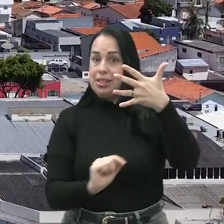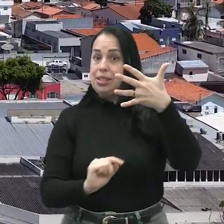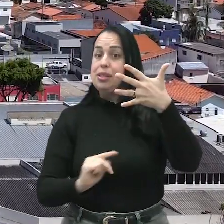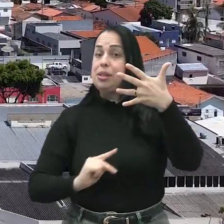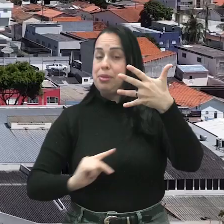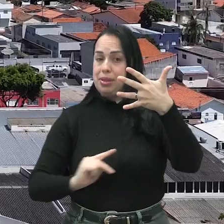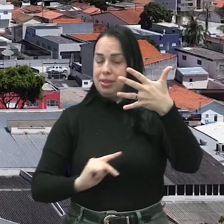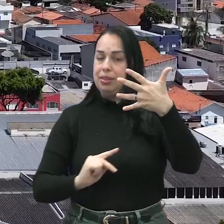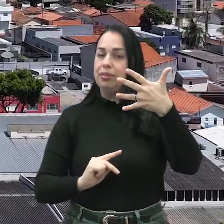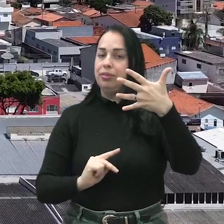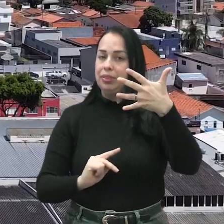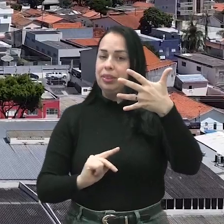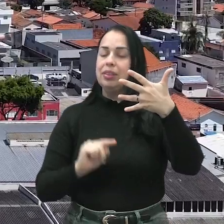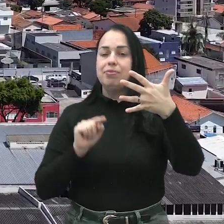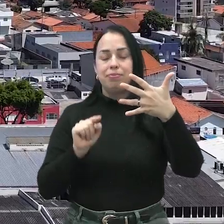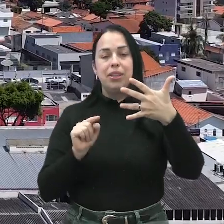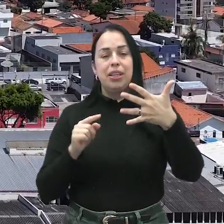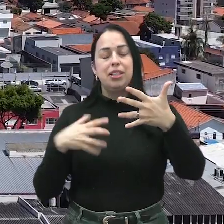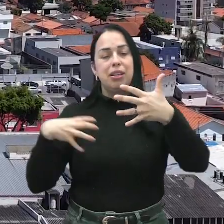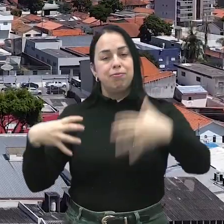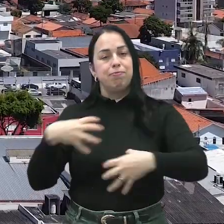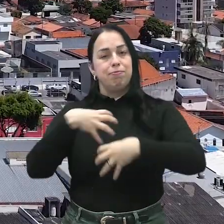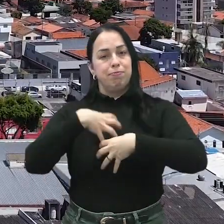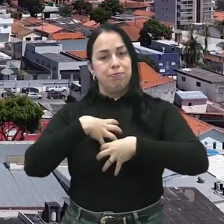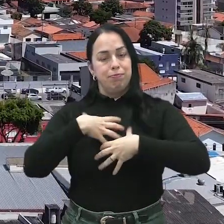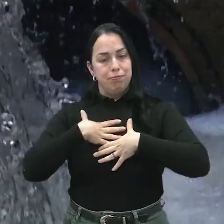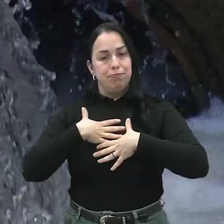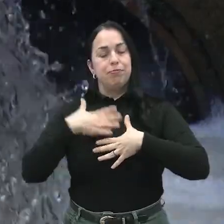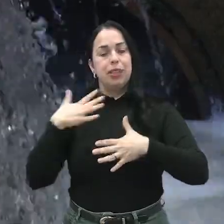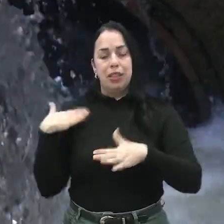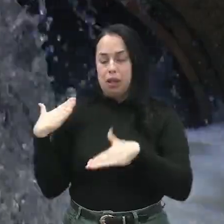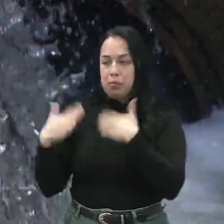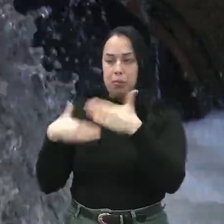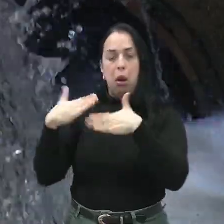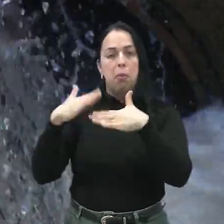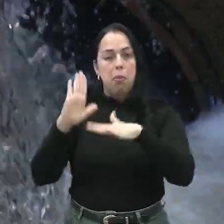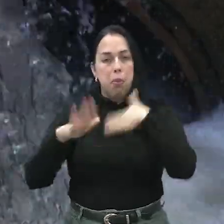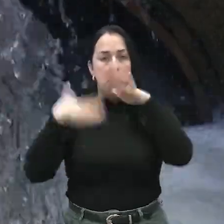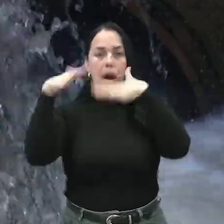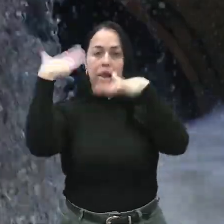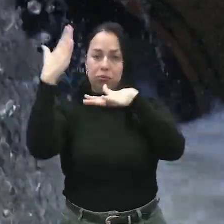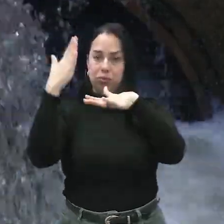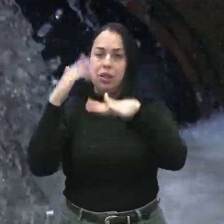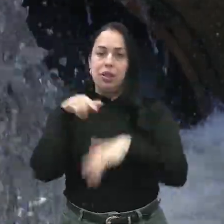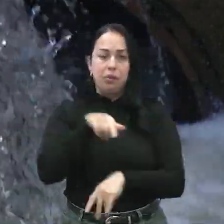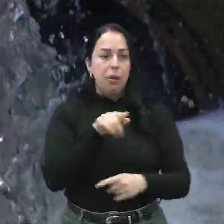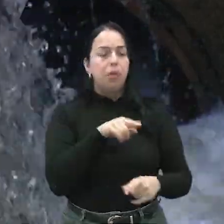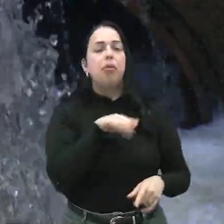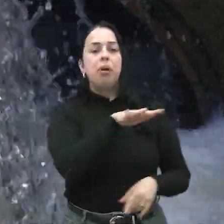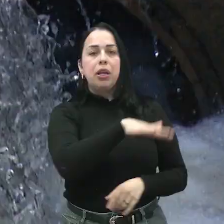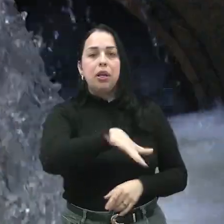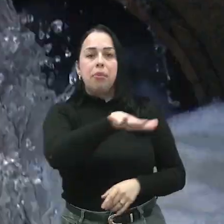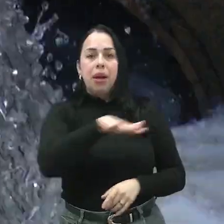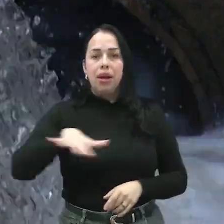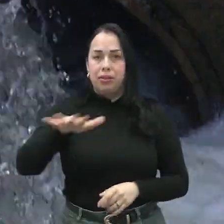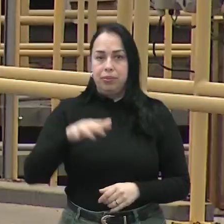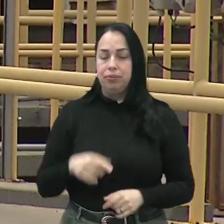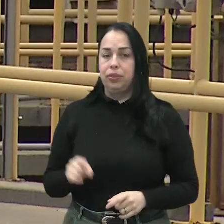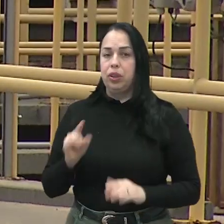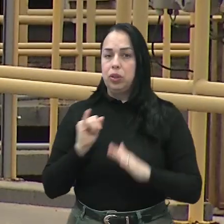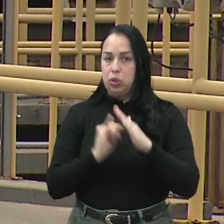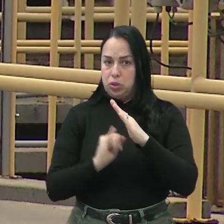é São José dos Campos, que tem motivos para comemorar o avanço do tratamento e atendimento de esgoto para a